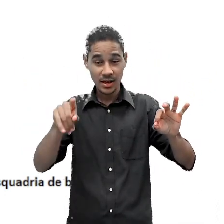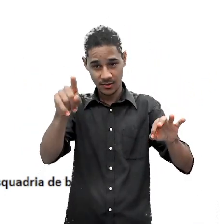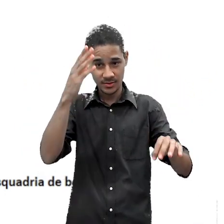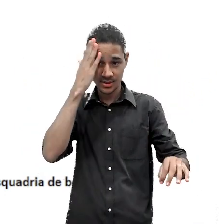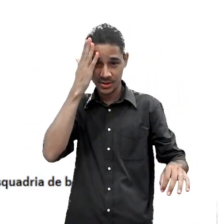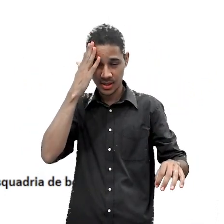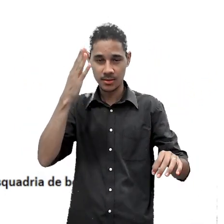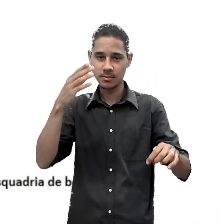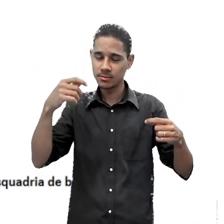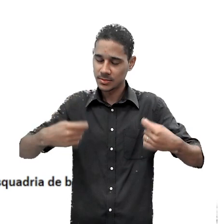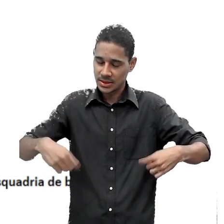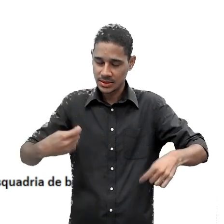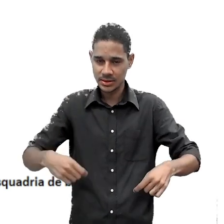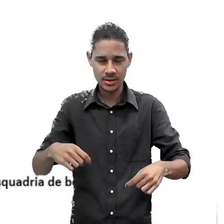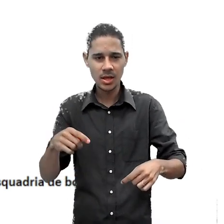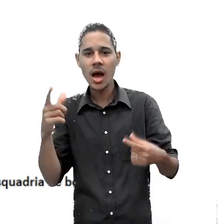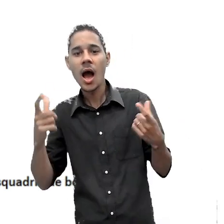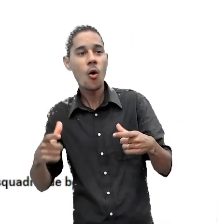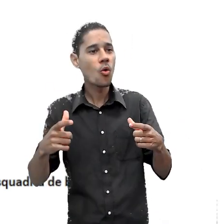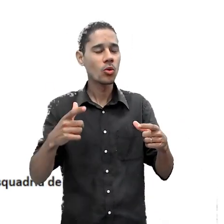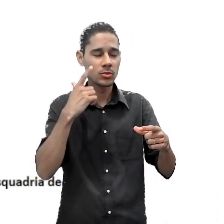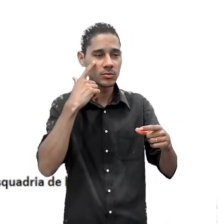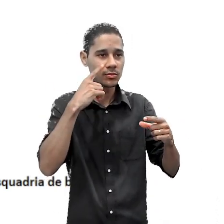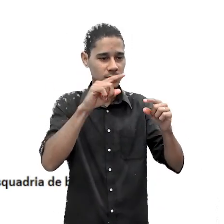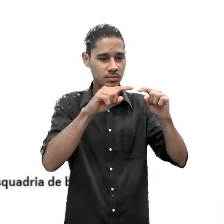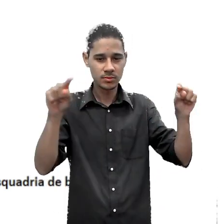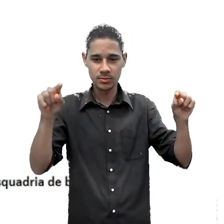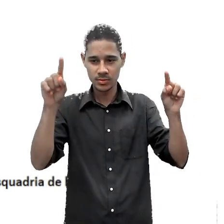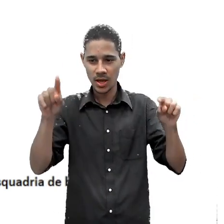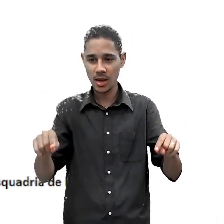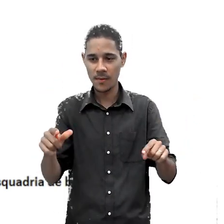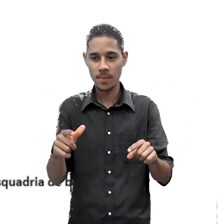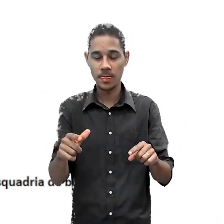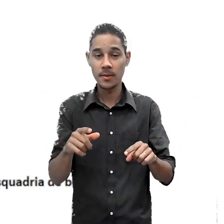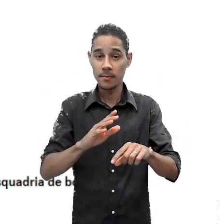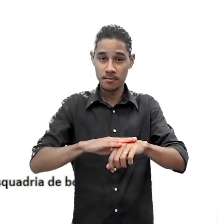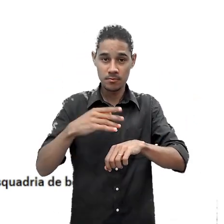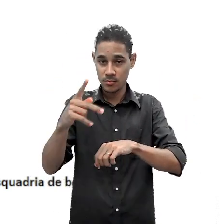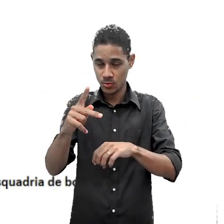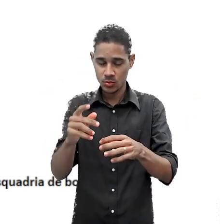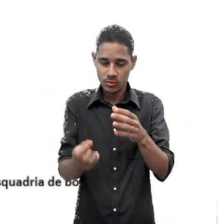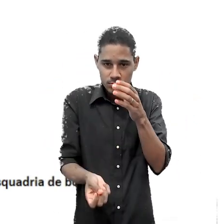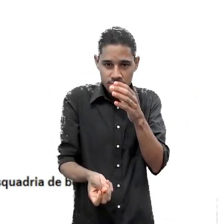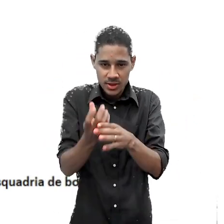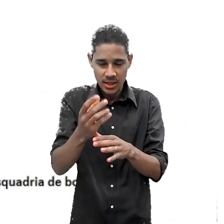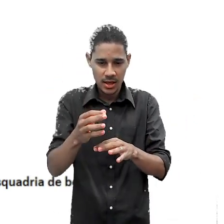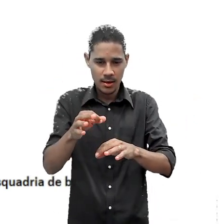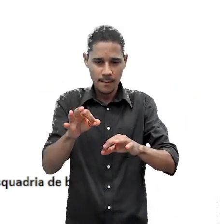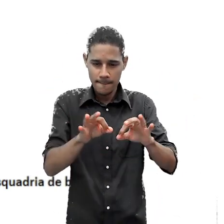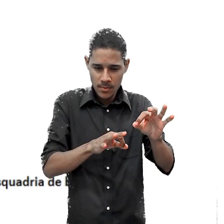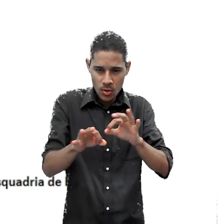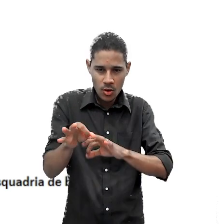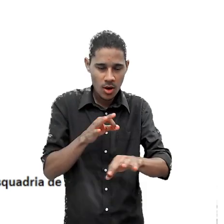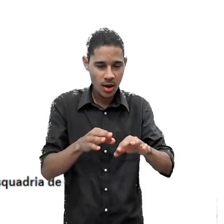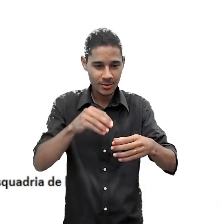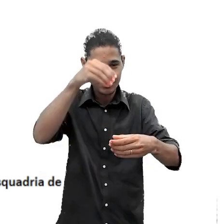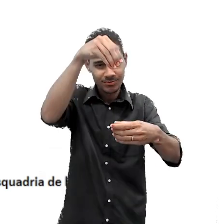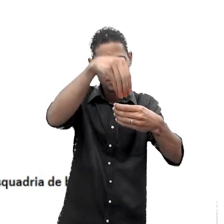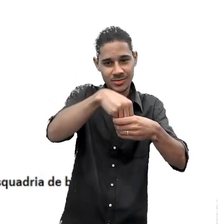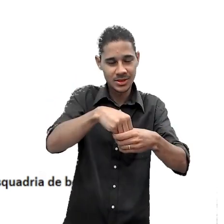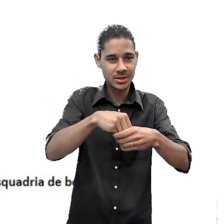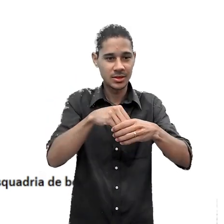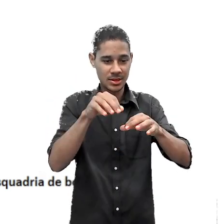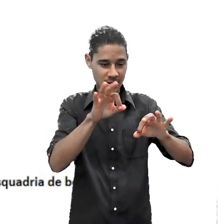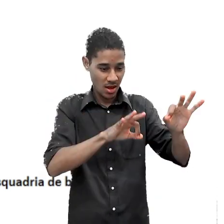passam essas tubulações, para que você possa desenvolver um projeto de interiores, por exemplo, para um banheiro como esse, de modo que